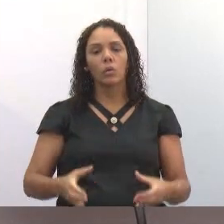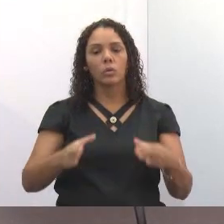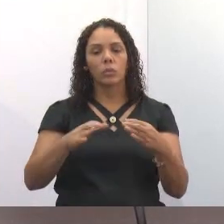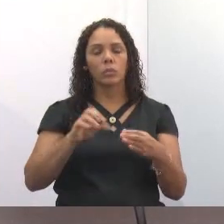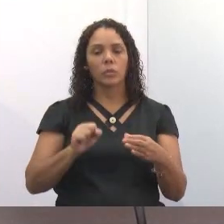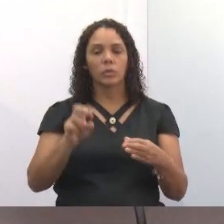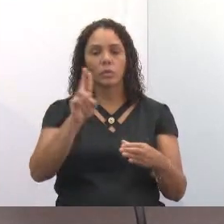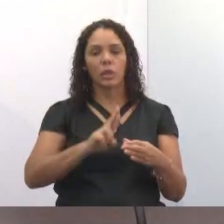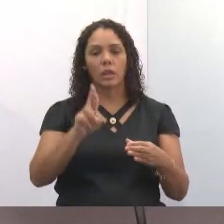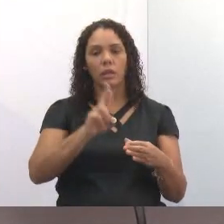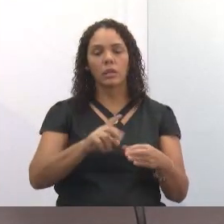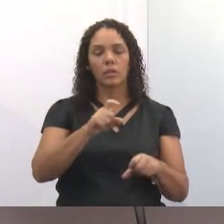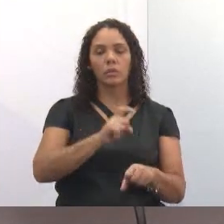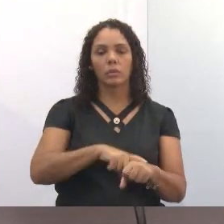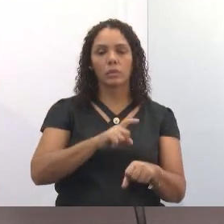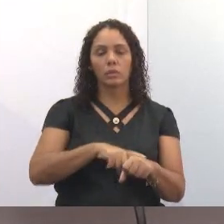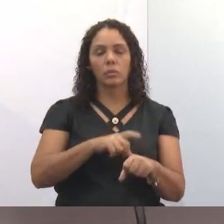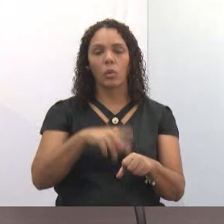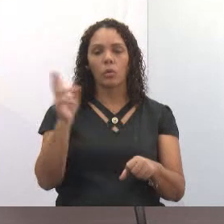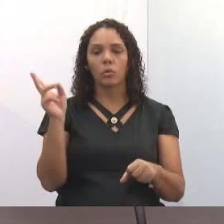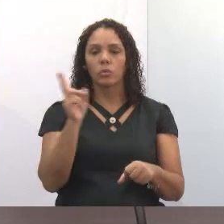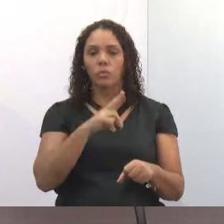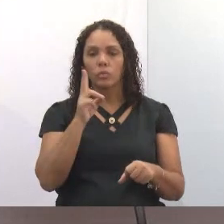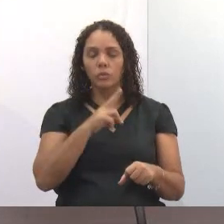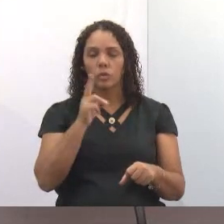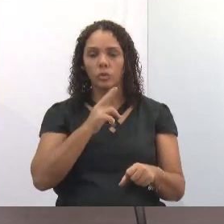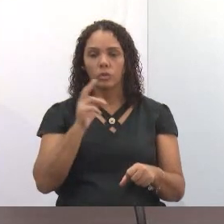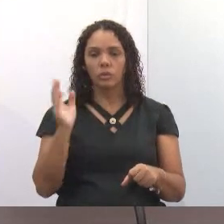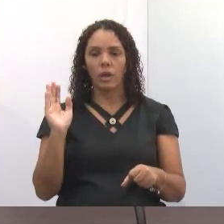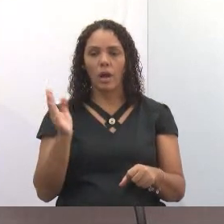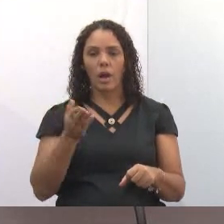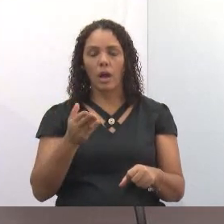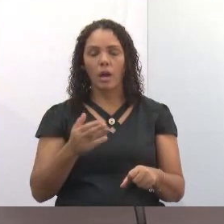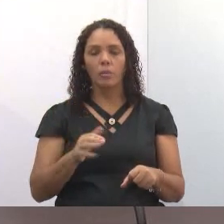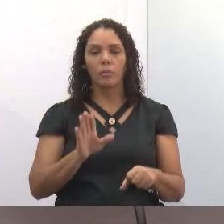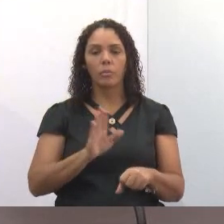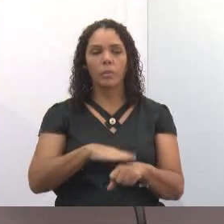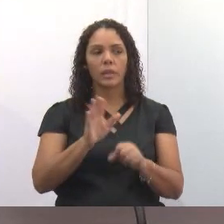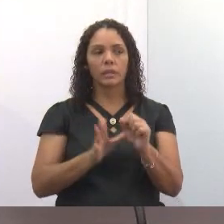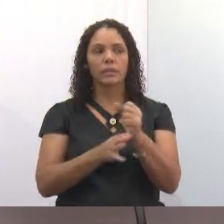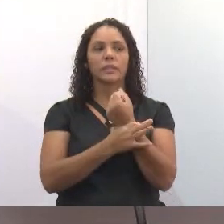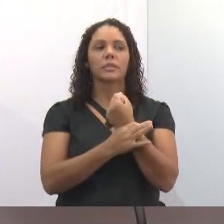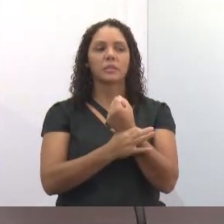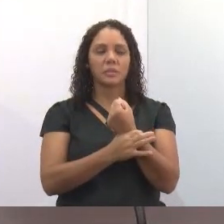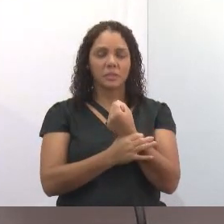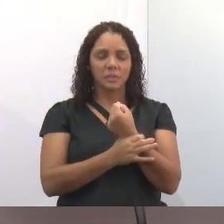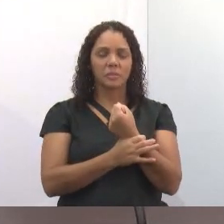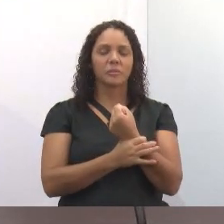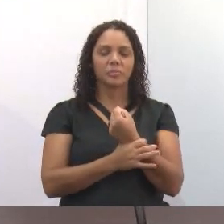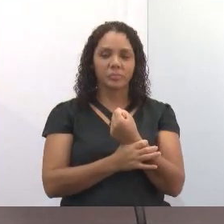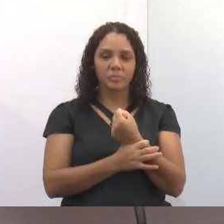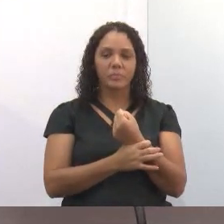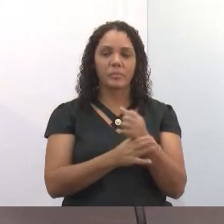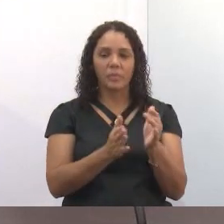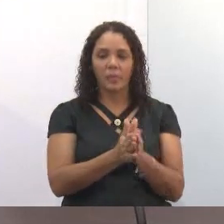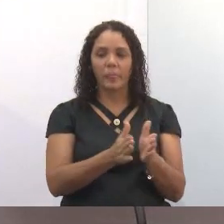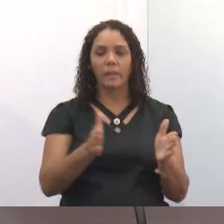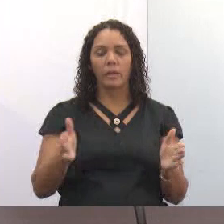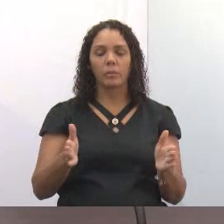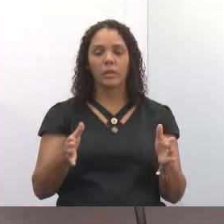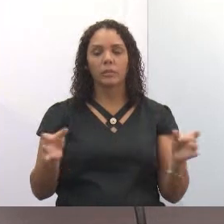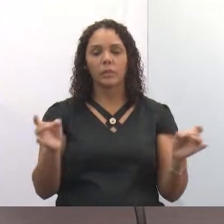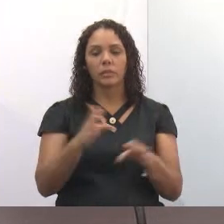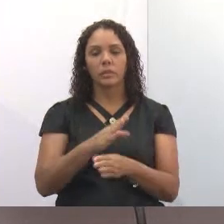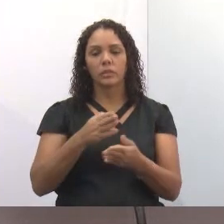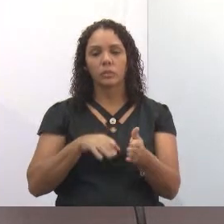ocasião emergenciais, proporcionando maior segurança hídrica para a população. O prazo para a conclusão de análise da